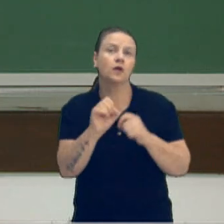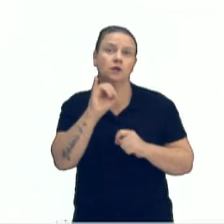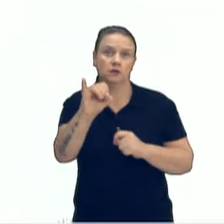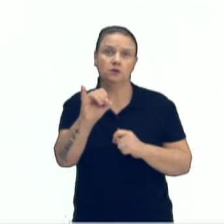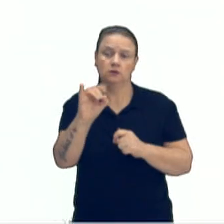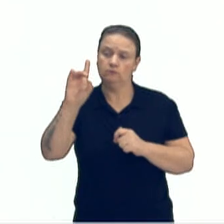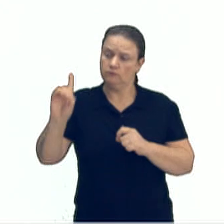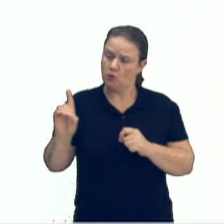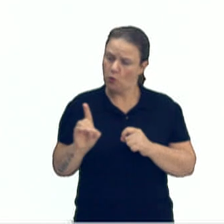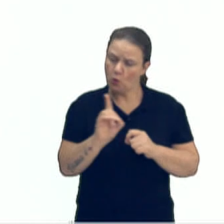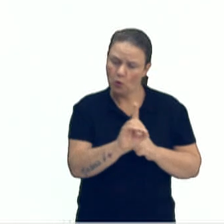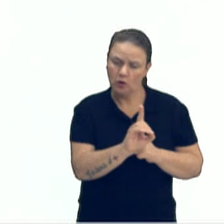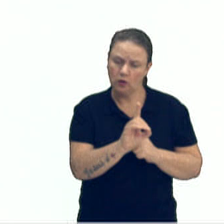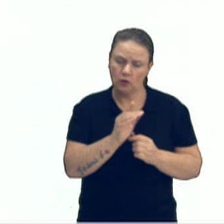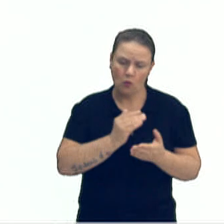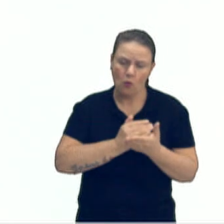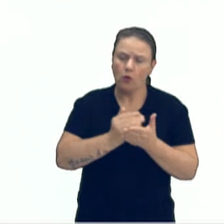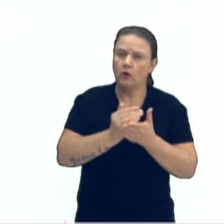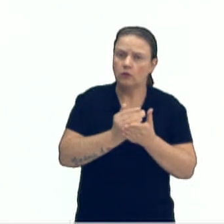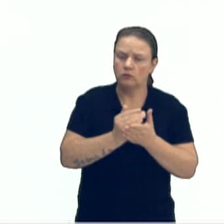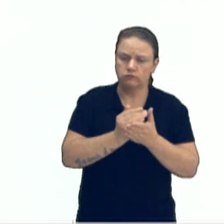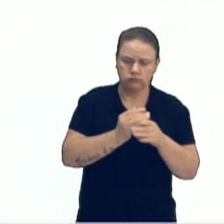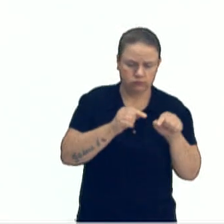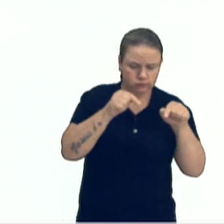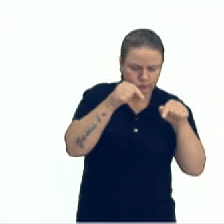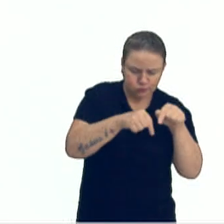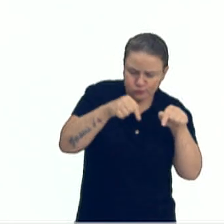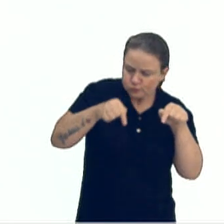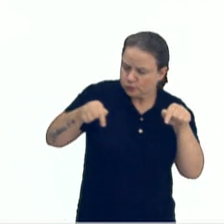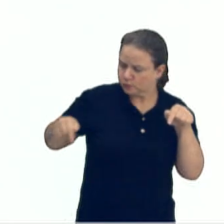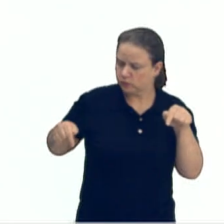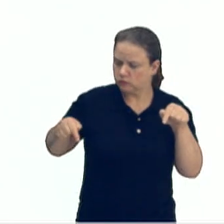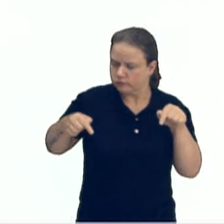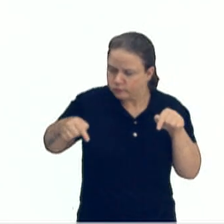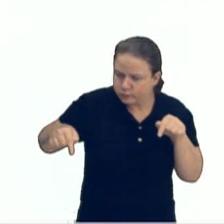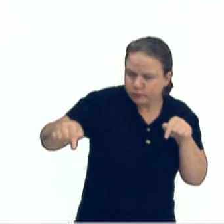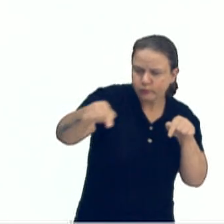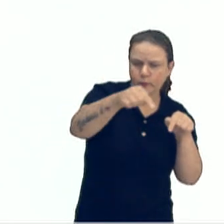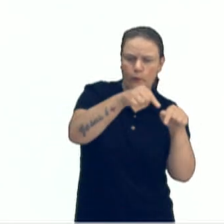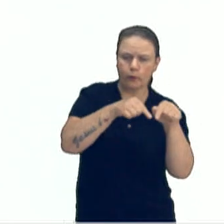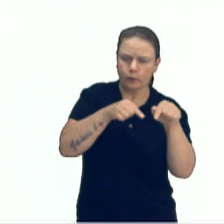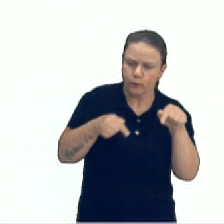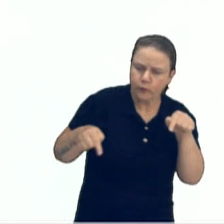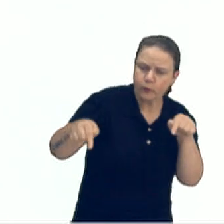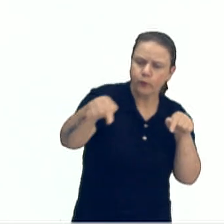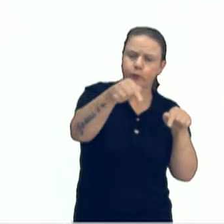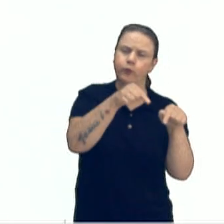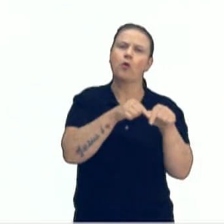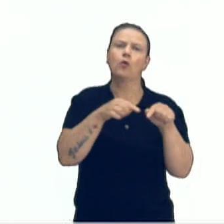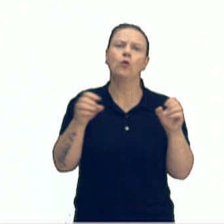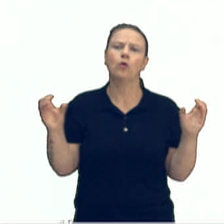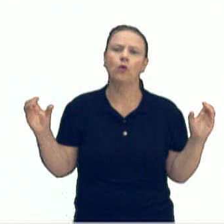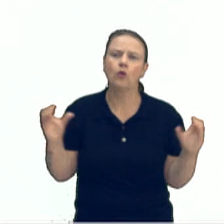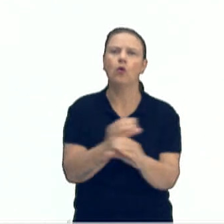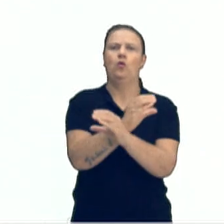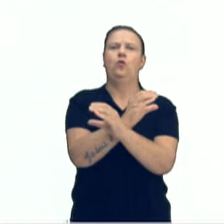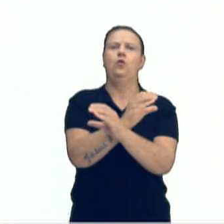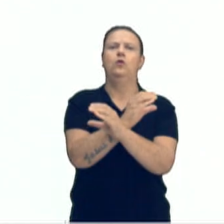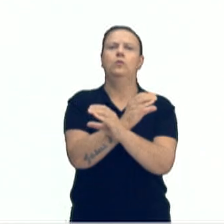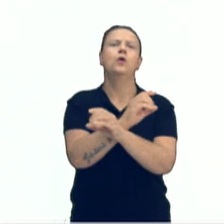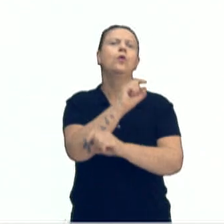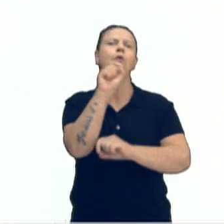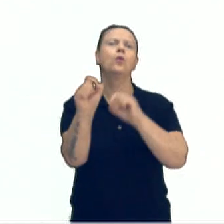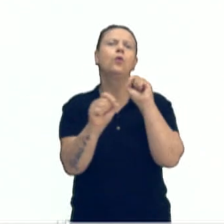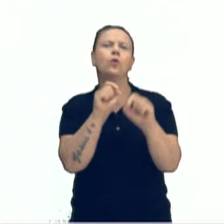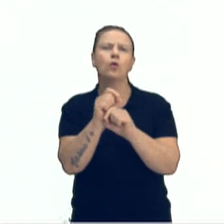atletas partissem de um mesmo ponto, tá? Dando uma volta completa na pista, em qual das raias o